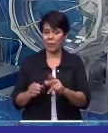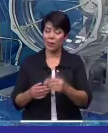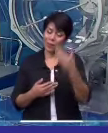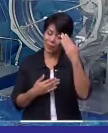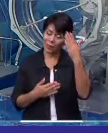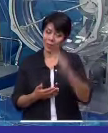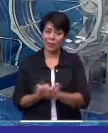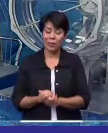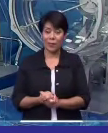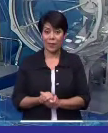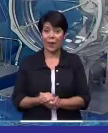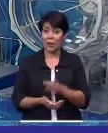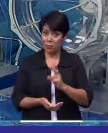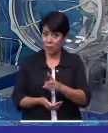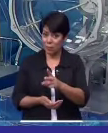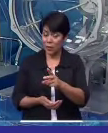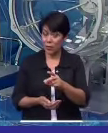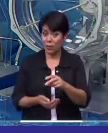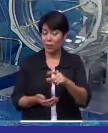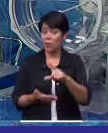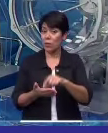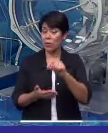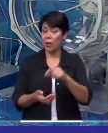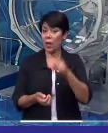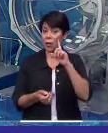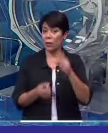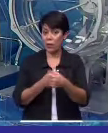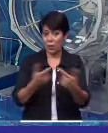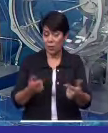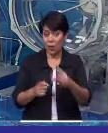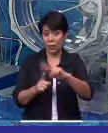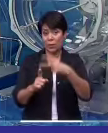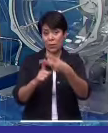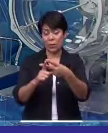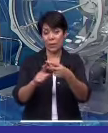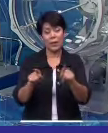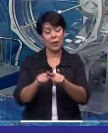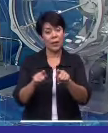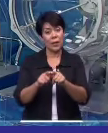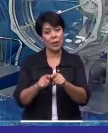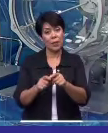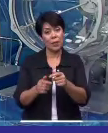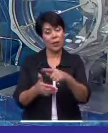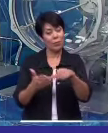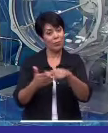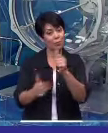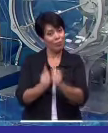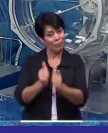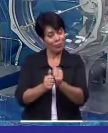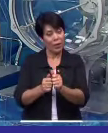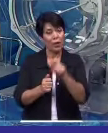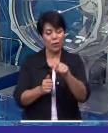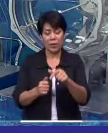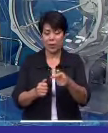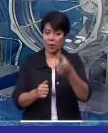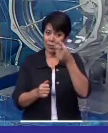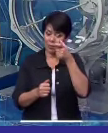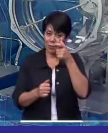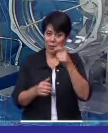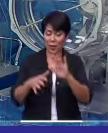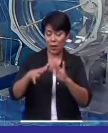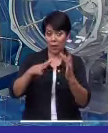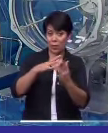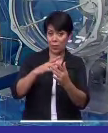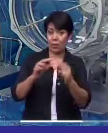muito obrigada. Lembrando, na sequência tem sorteio do Dia de Sorte, da Dupla Cena e também da Time Mania, que você acompanha pelas